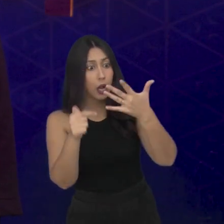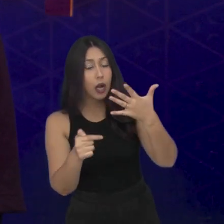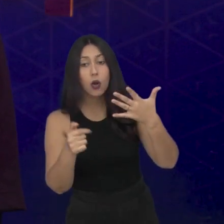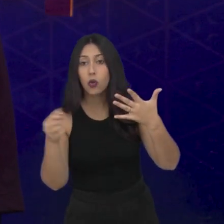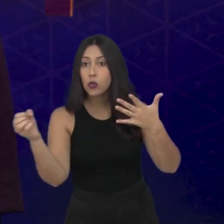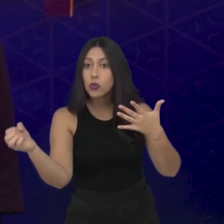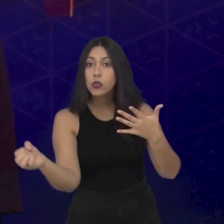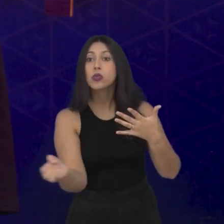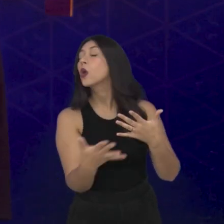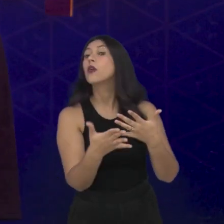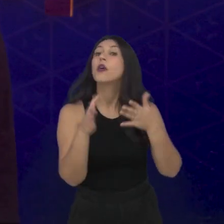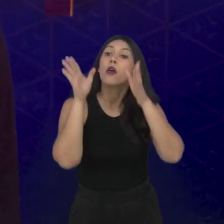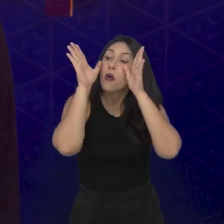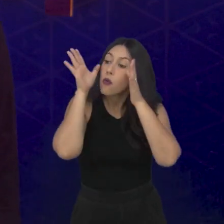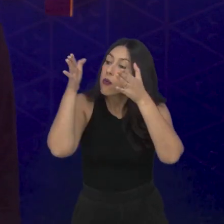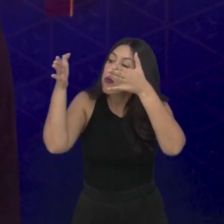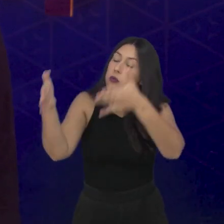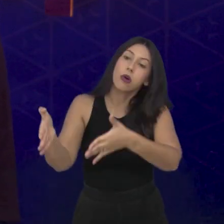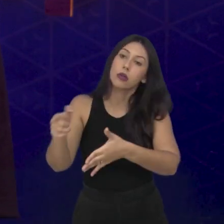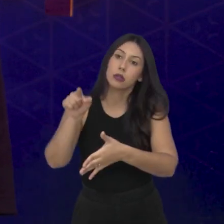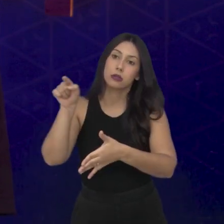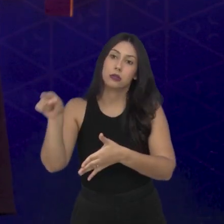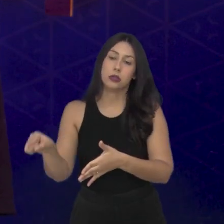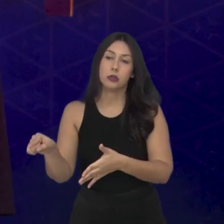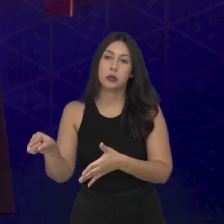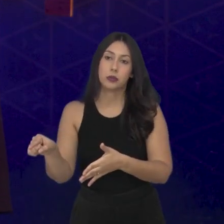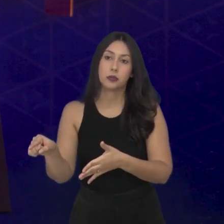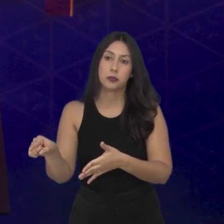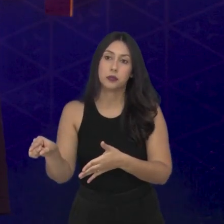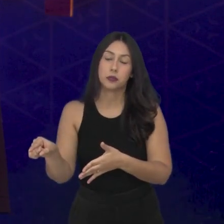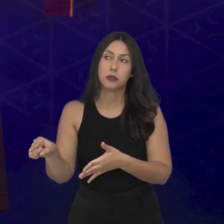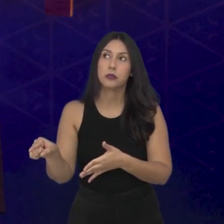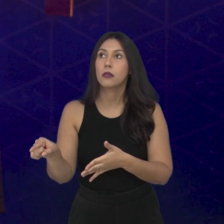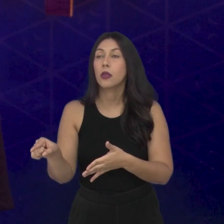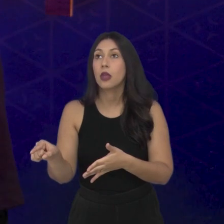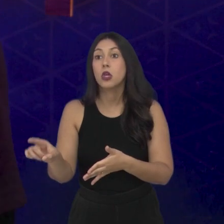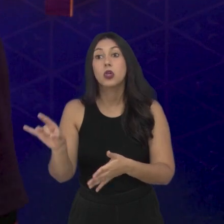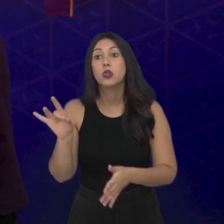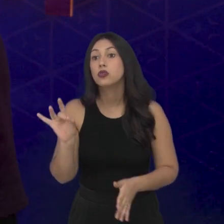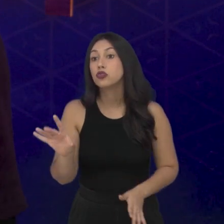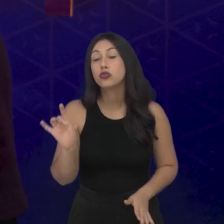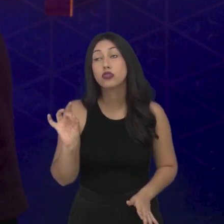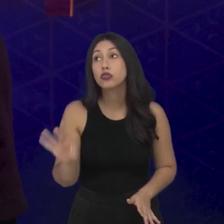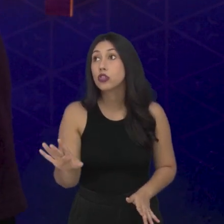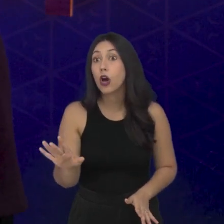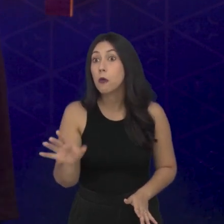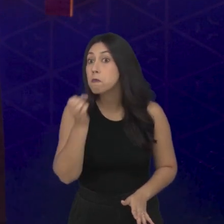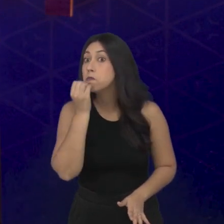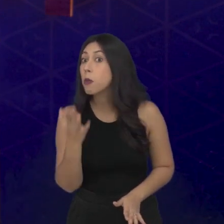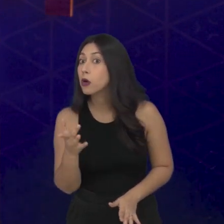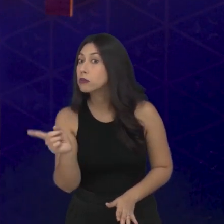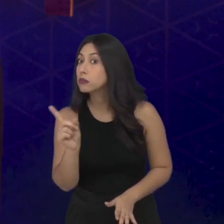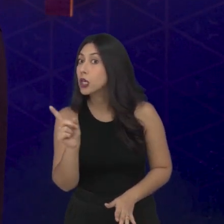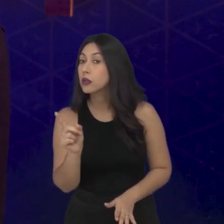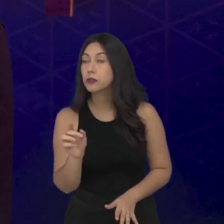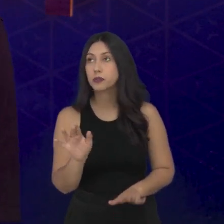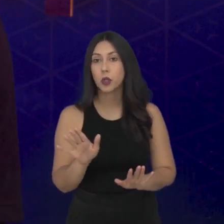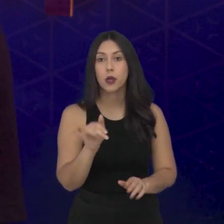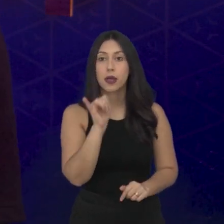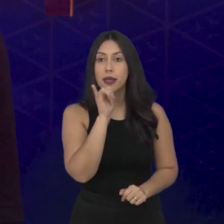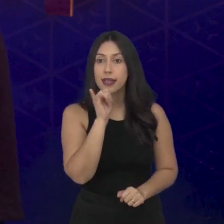mundo voltadas para essa questão, né? E não só coisas boas, mas, por